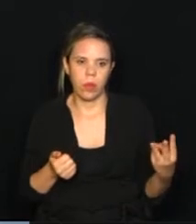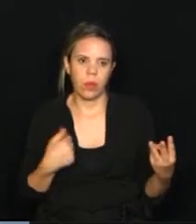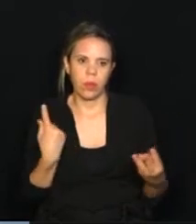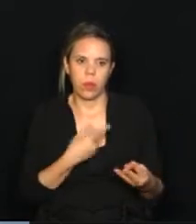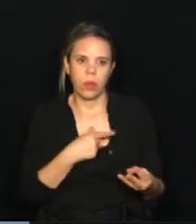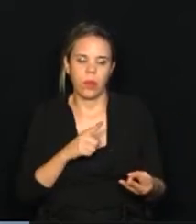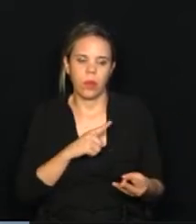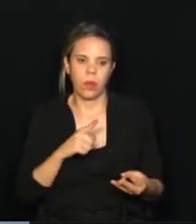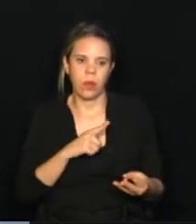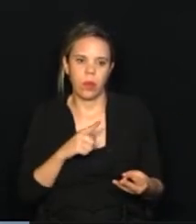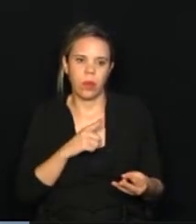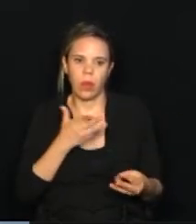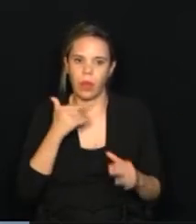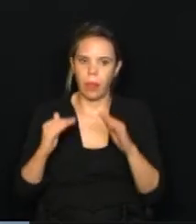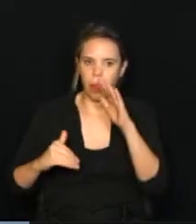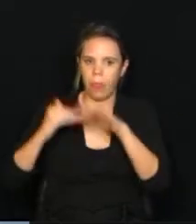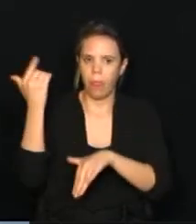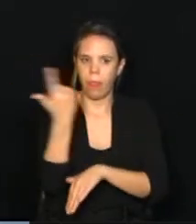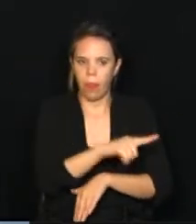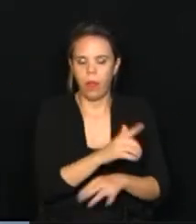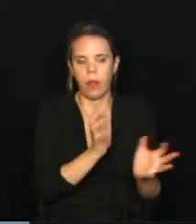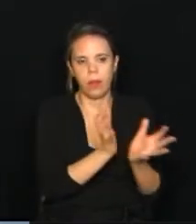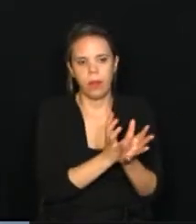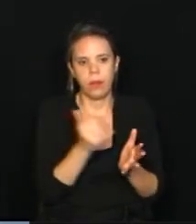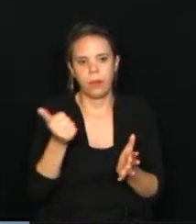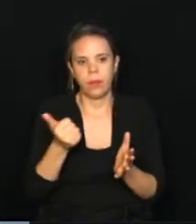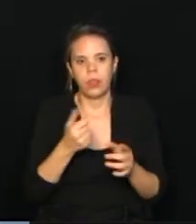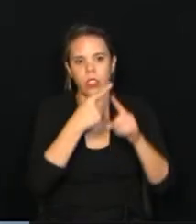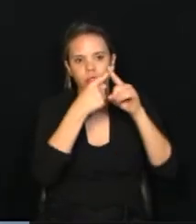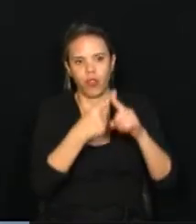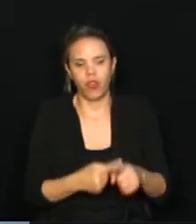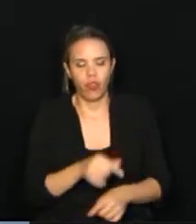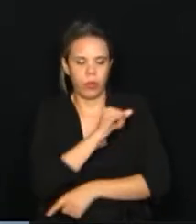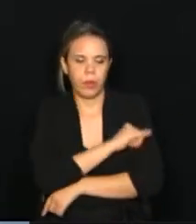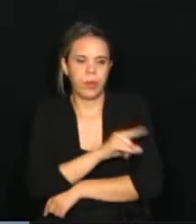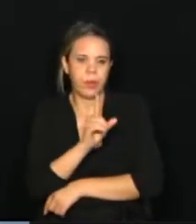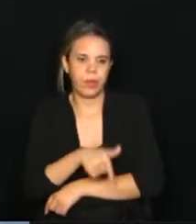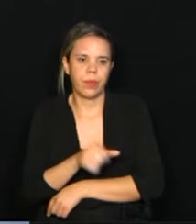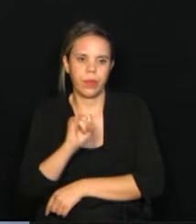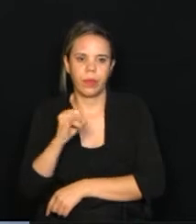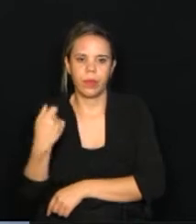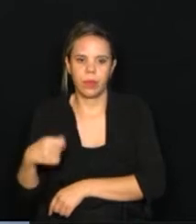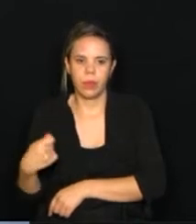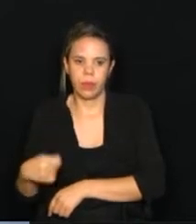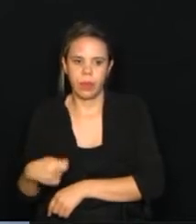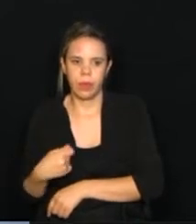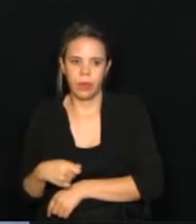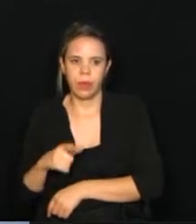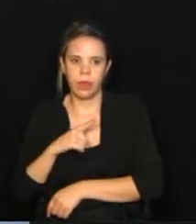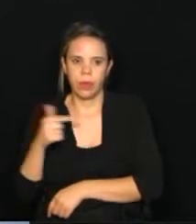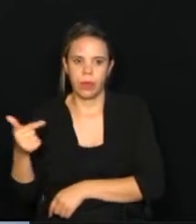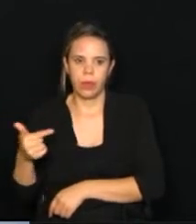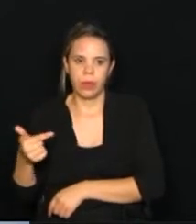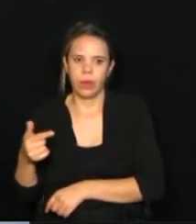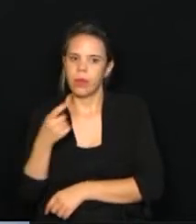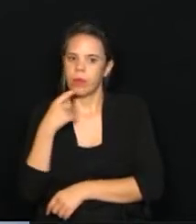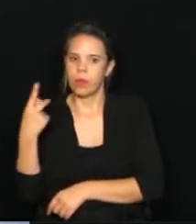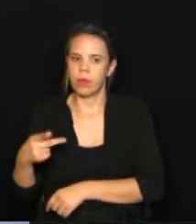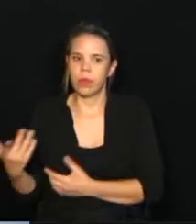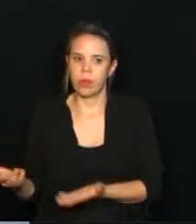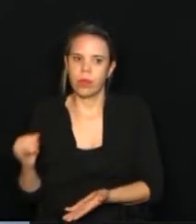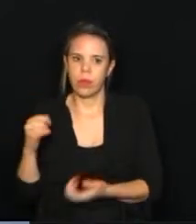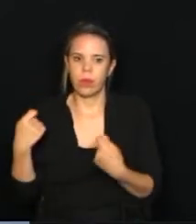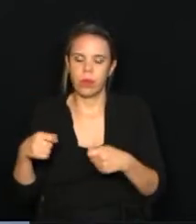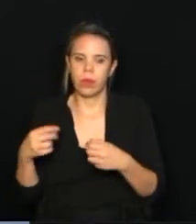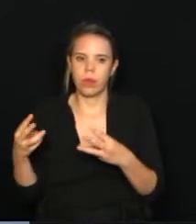teve uma colocação melhor que a delas, então o primeiro jogo é no Rio de Janeiro, e se precisar, aí tem o segundo jogo que é em Campinas, e se precisar